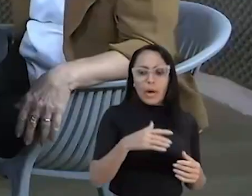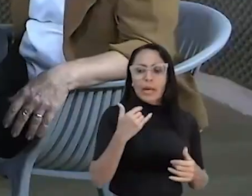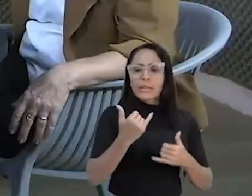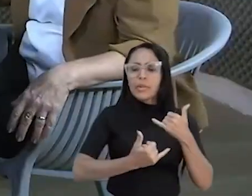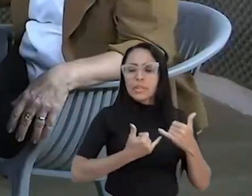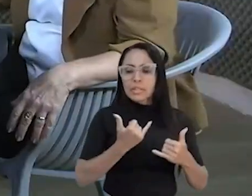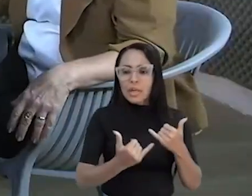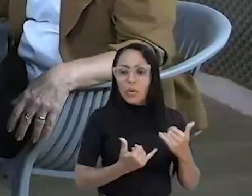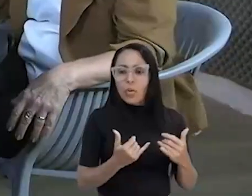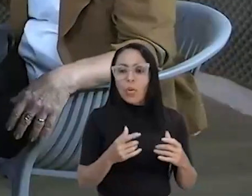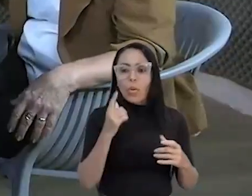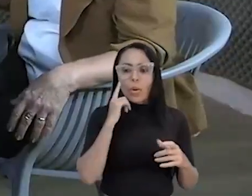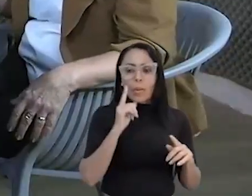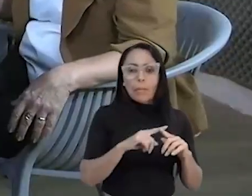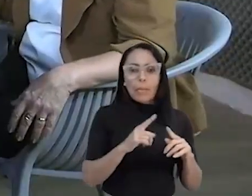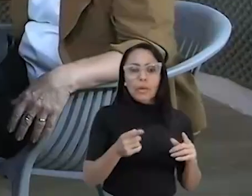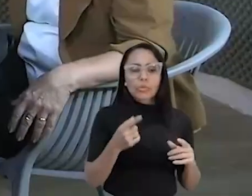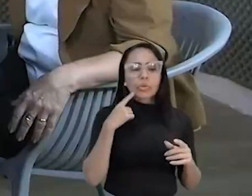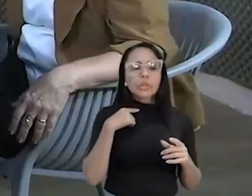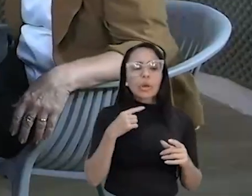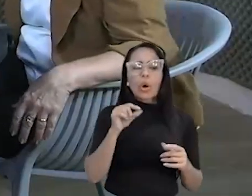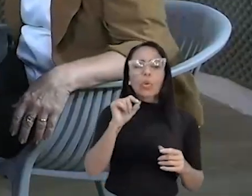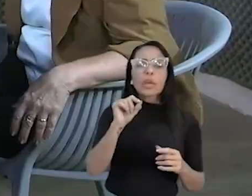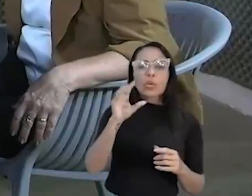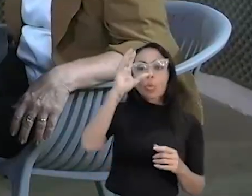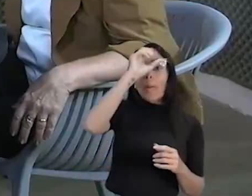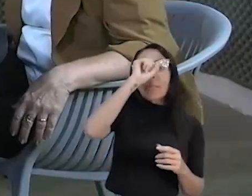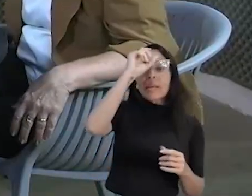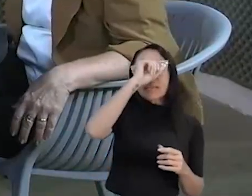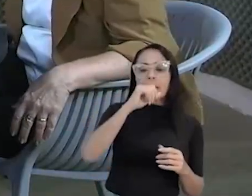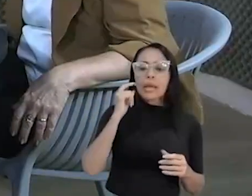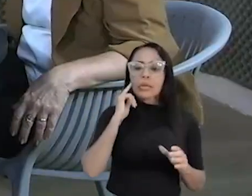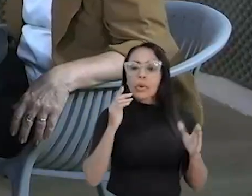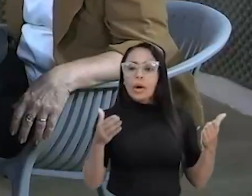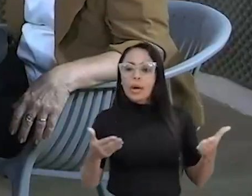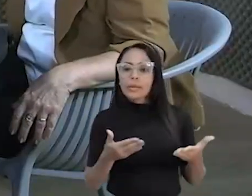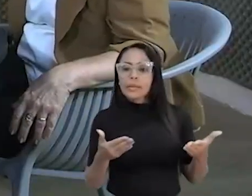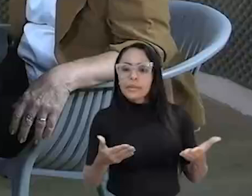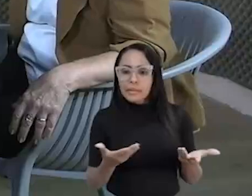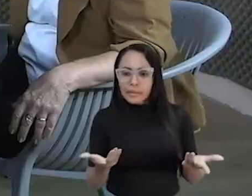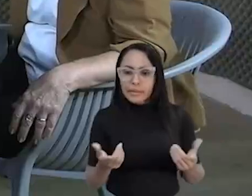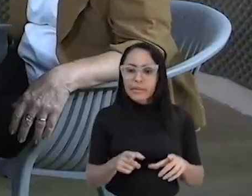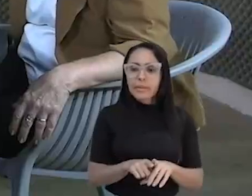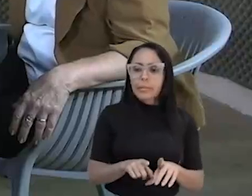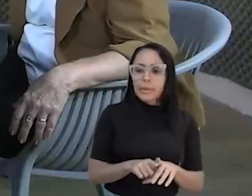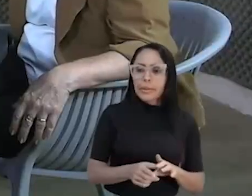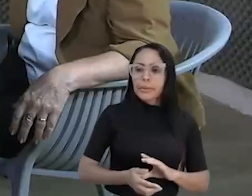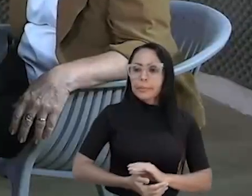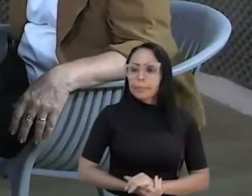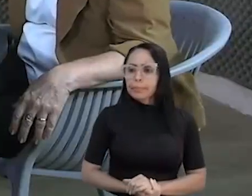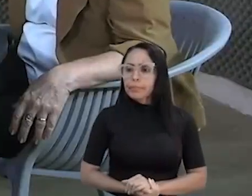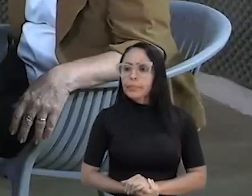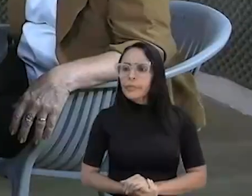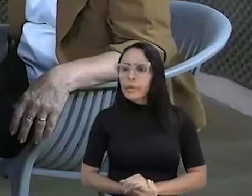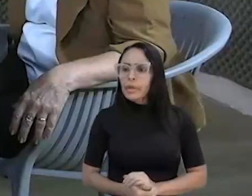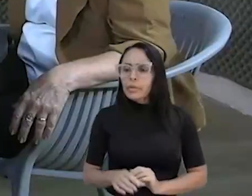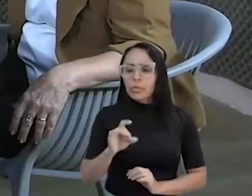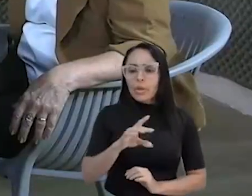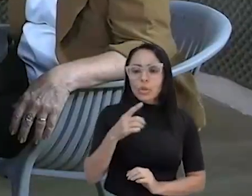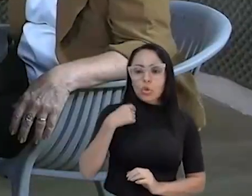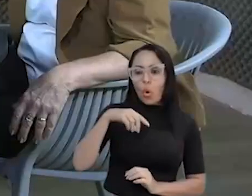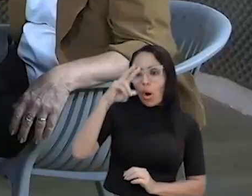né? Sim. Mas assim, o que é que eu estou aprendendo aqui também, né? O que é que eu posso levar, que né? Só daqui, né? Não é só a